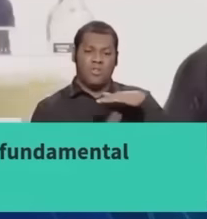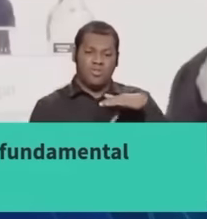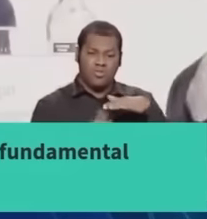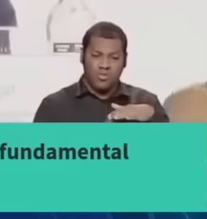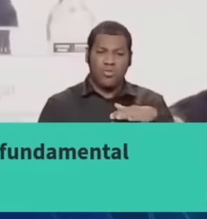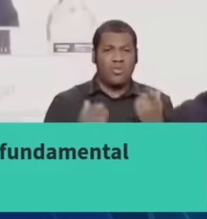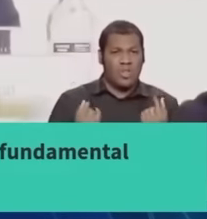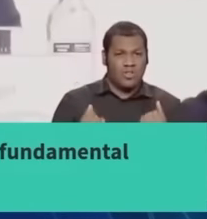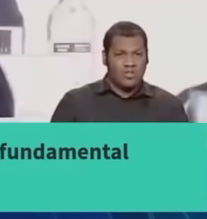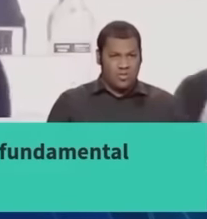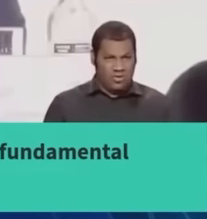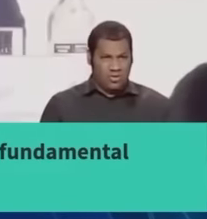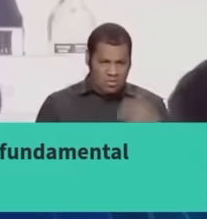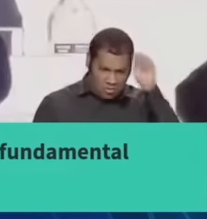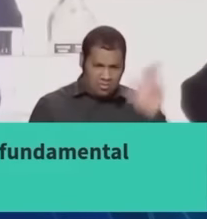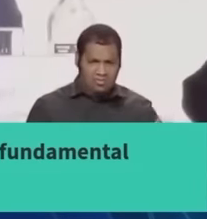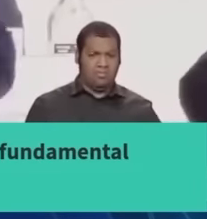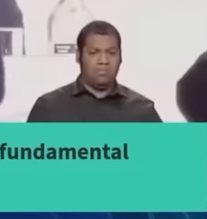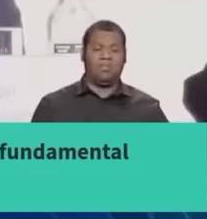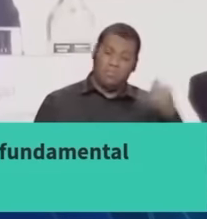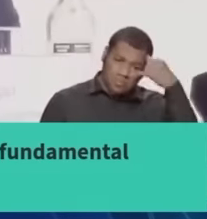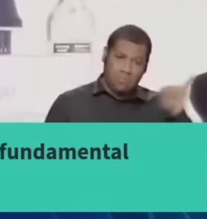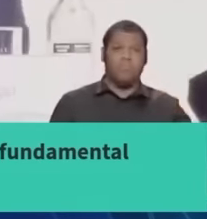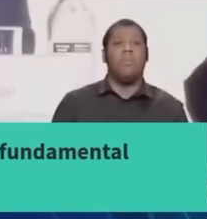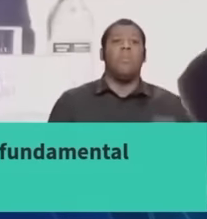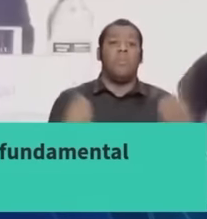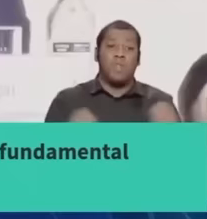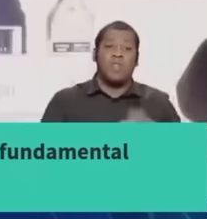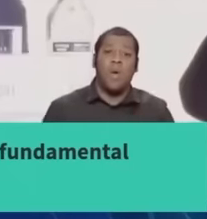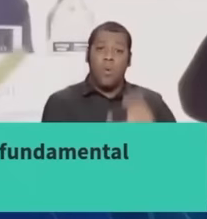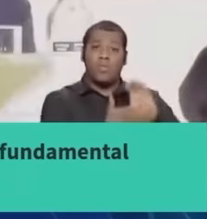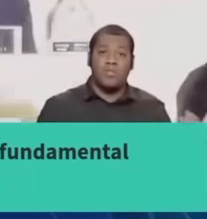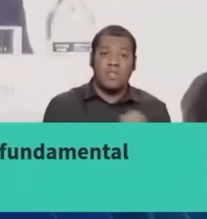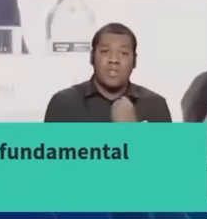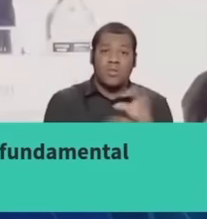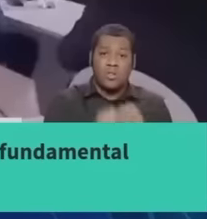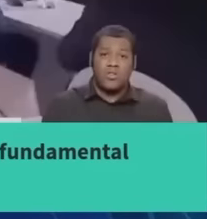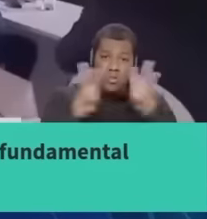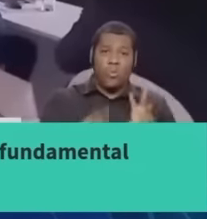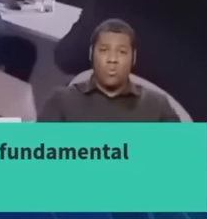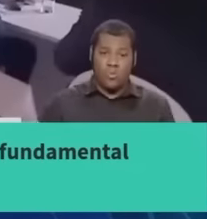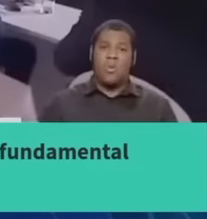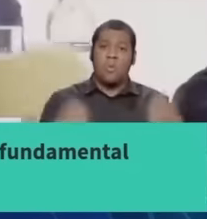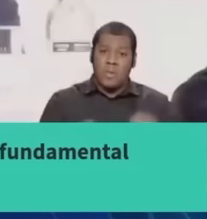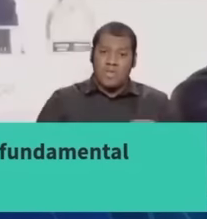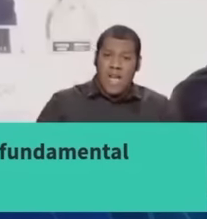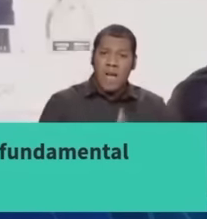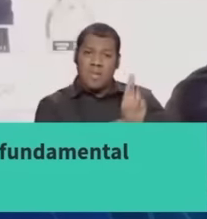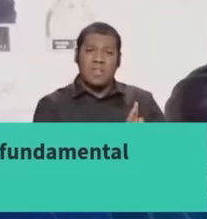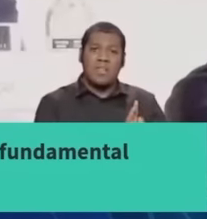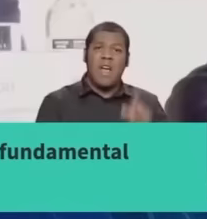forma equivocada. Mesmo o Conselho Nacional de Segurança da ONU, os membros permanentes não representam mais a realidade política